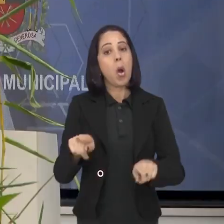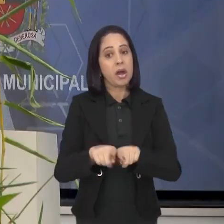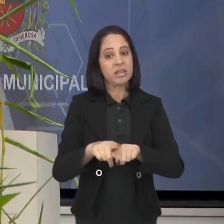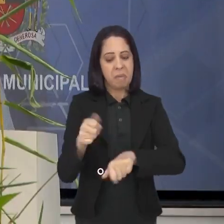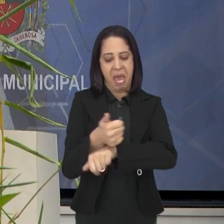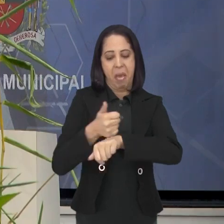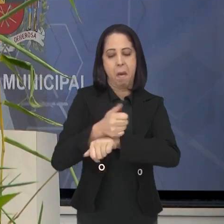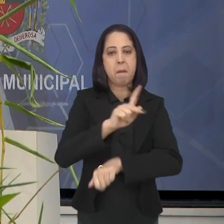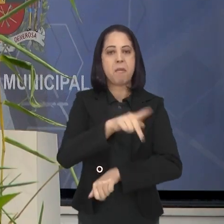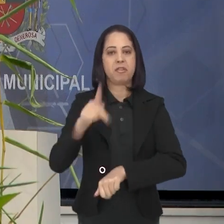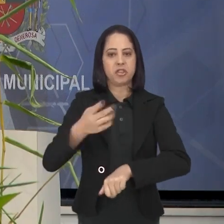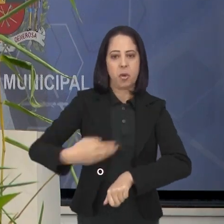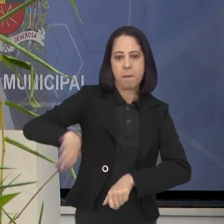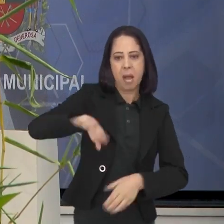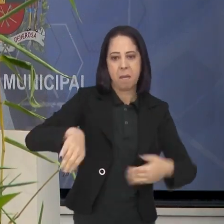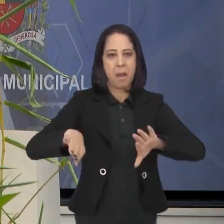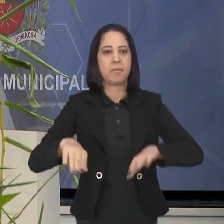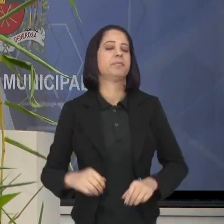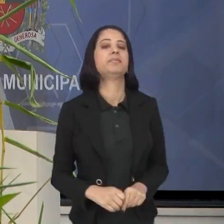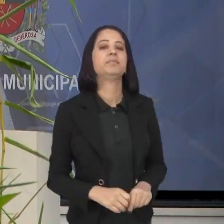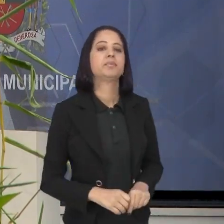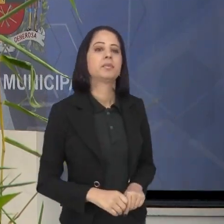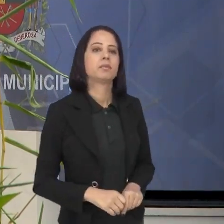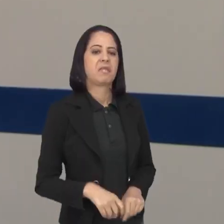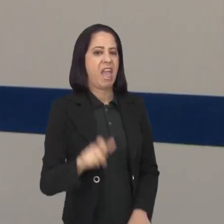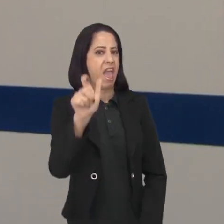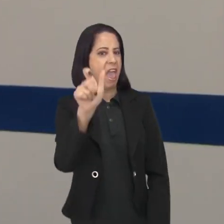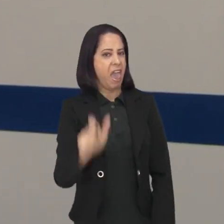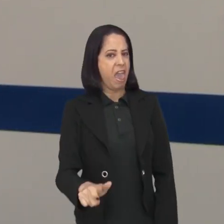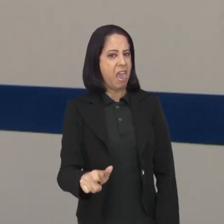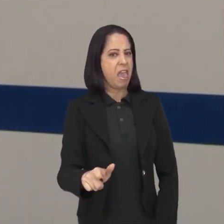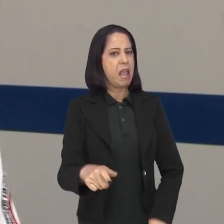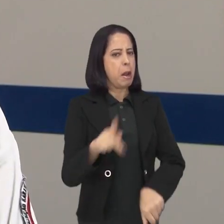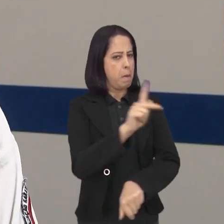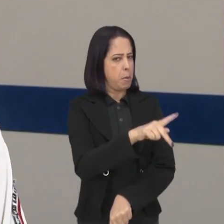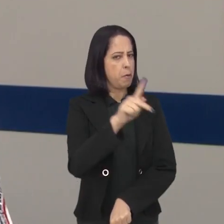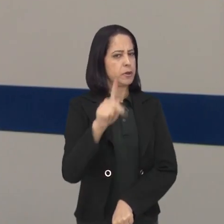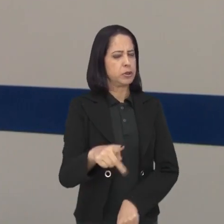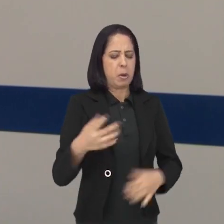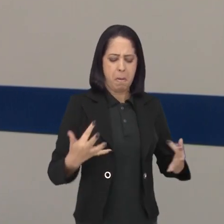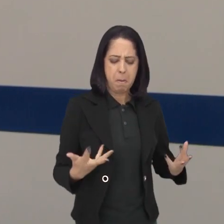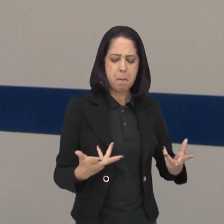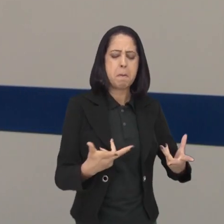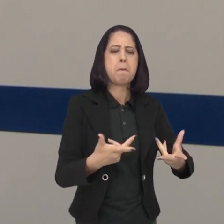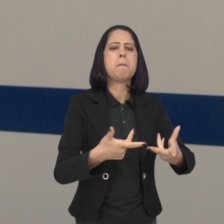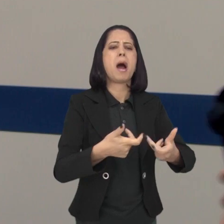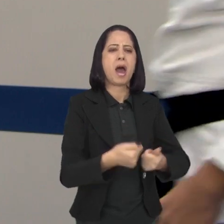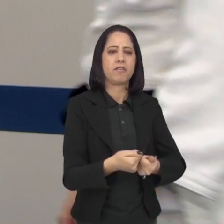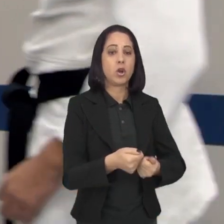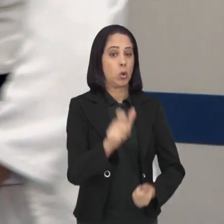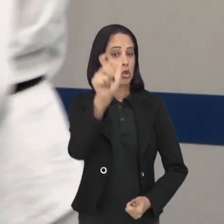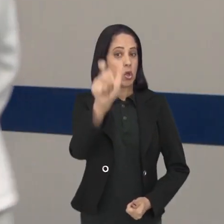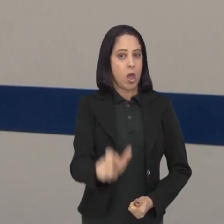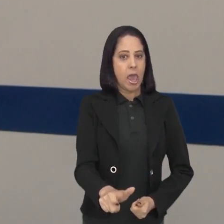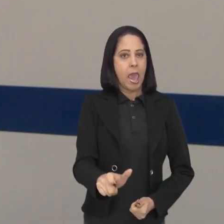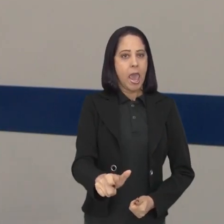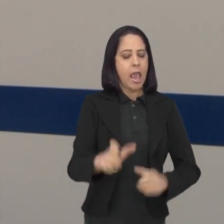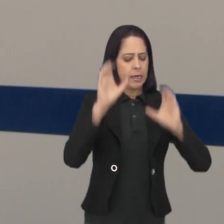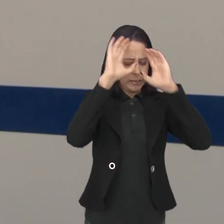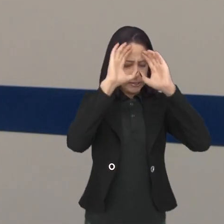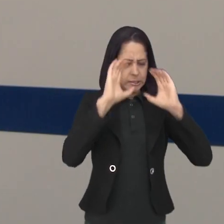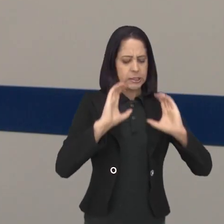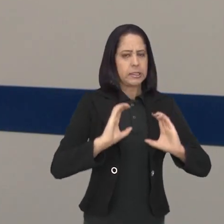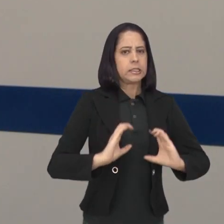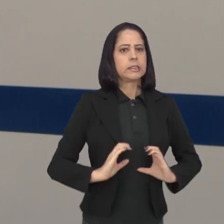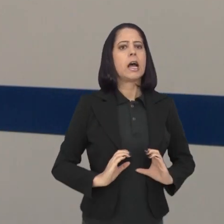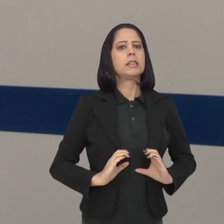deles também se tornaram professores de karatê. O mestre Felipe é uma pessoa excepcional, não só como professor de karatê, mas